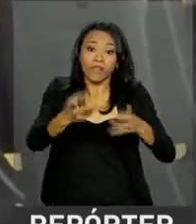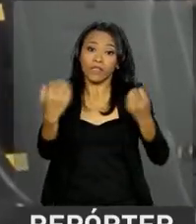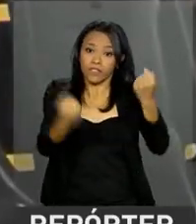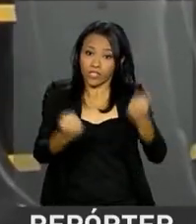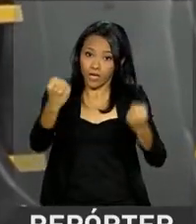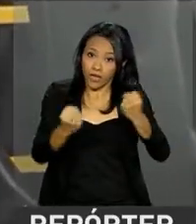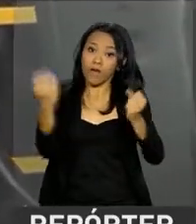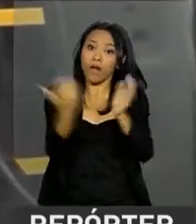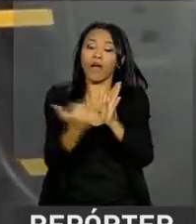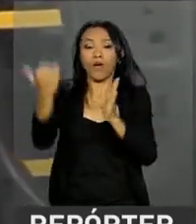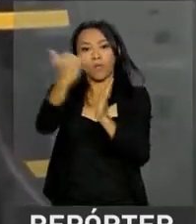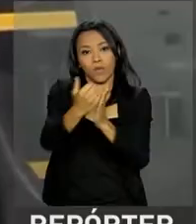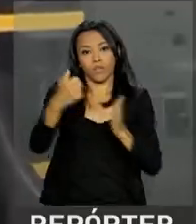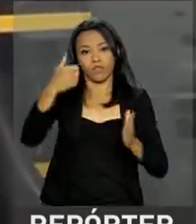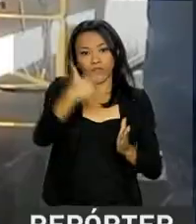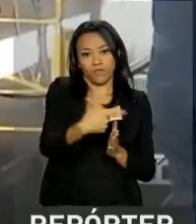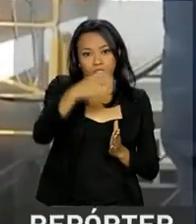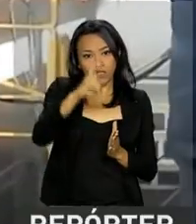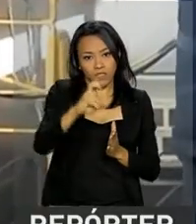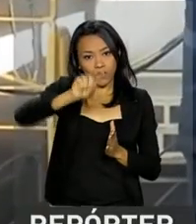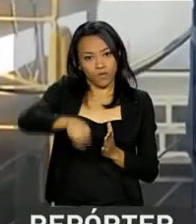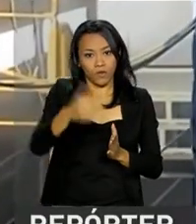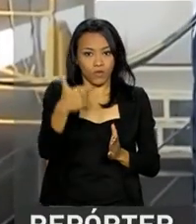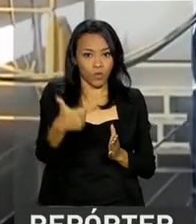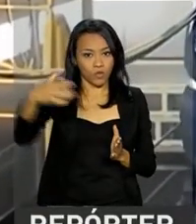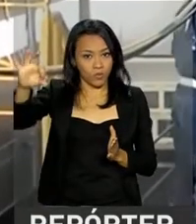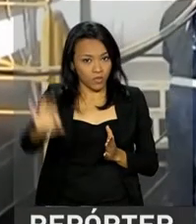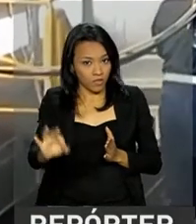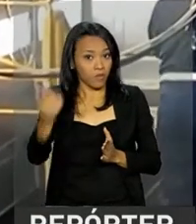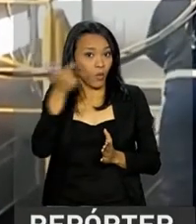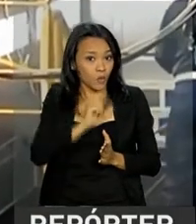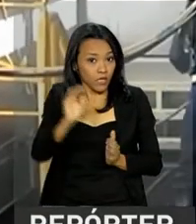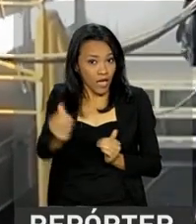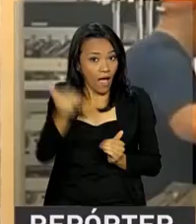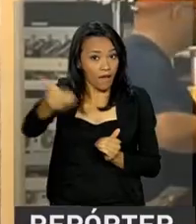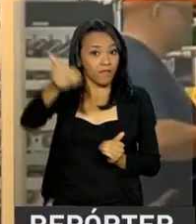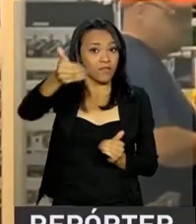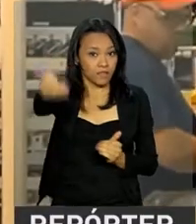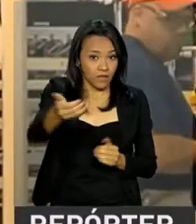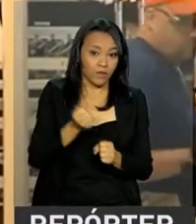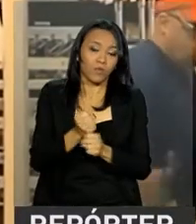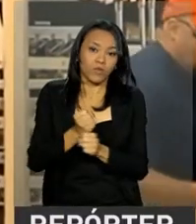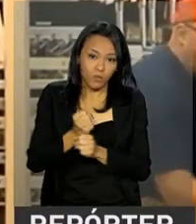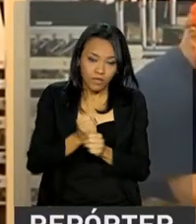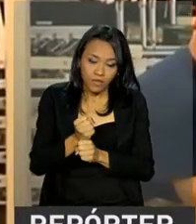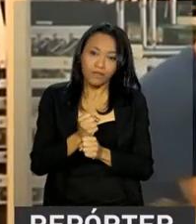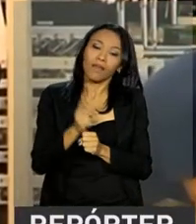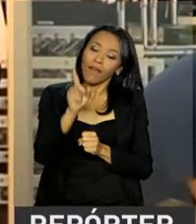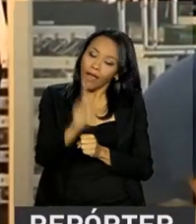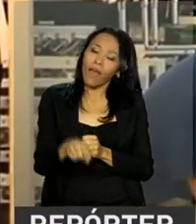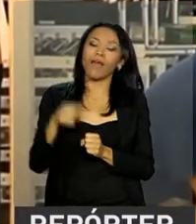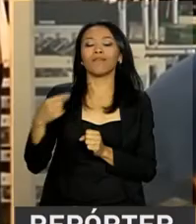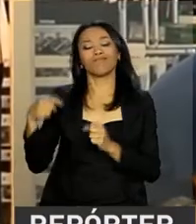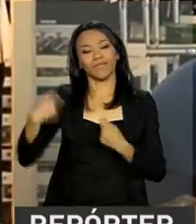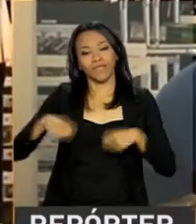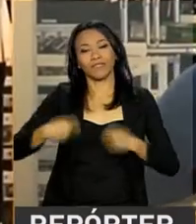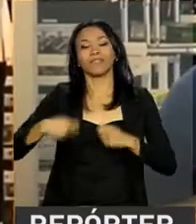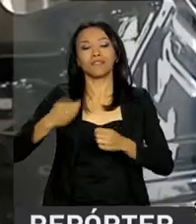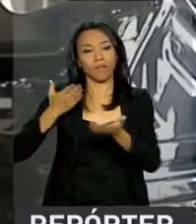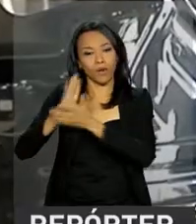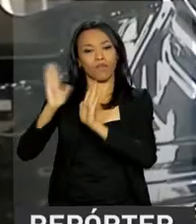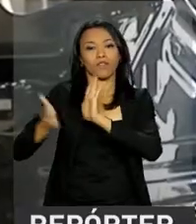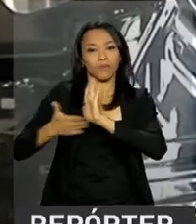cresçam 25,2%. E para continuar a avançar nos próximos anos, é imprescindível a aprovação das reformas